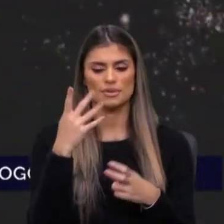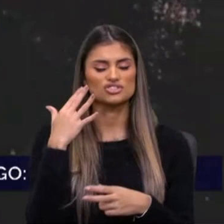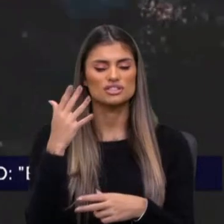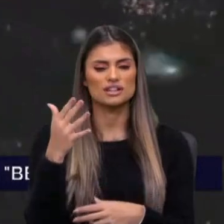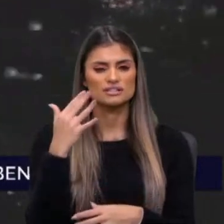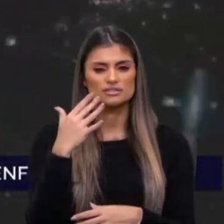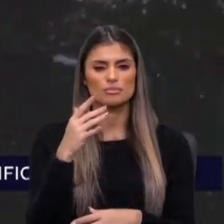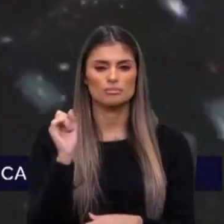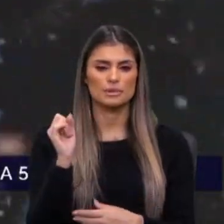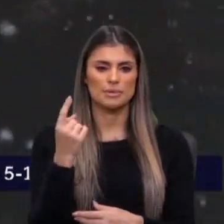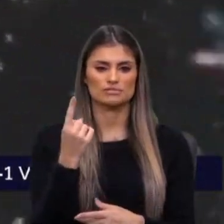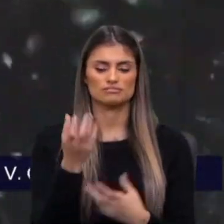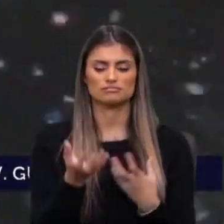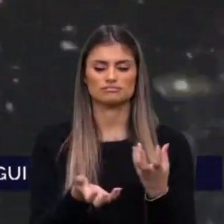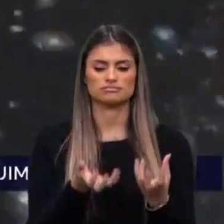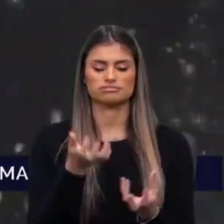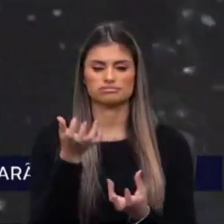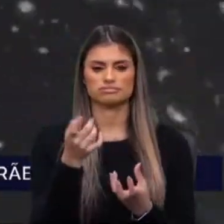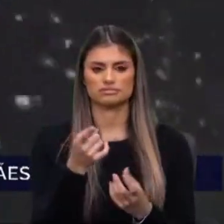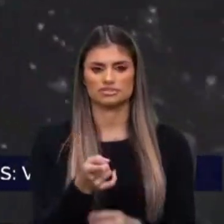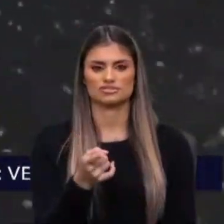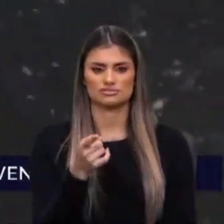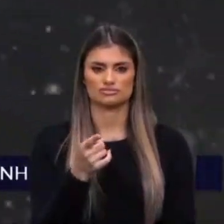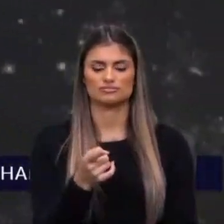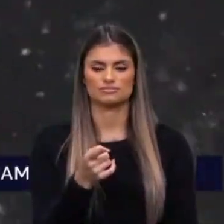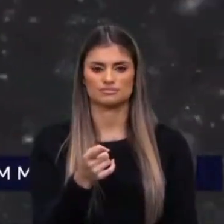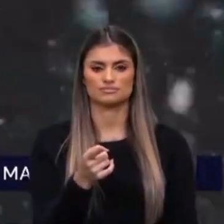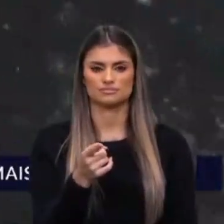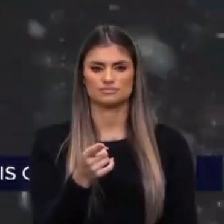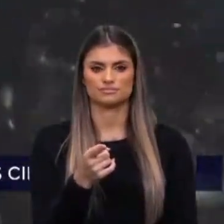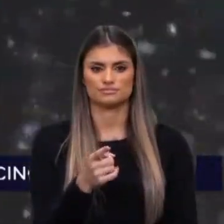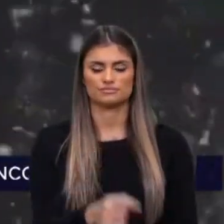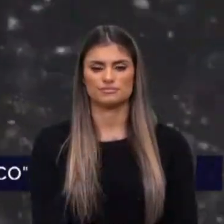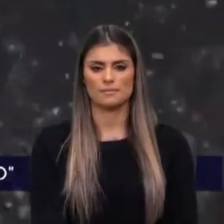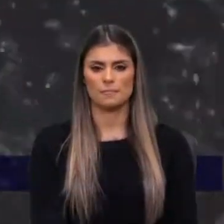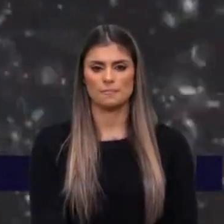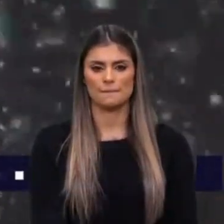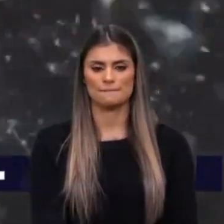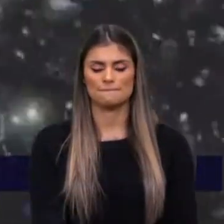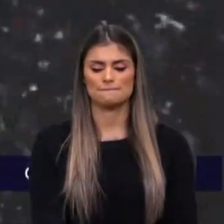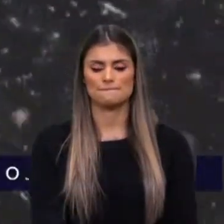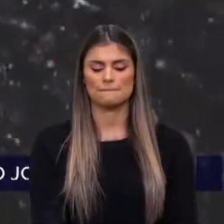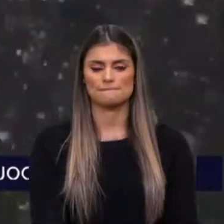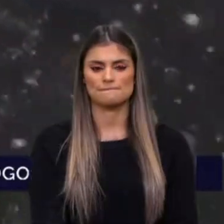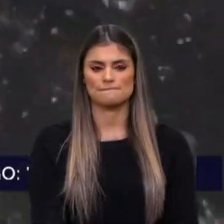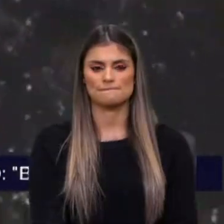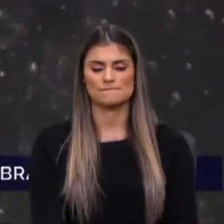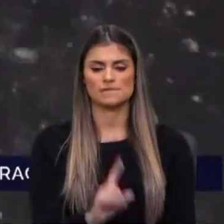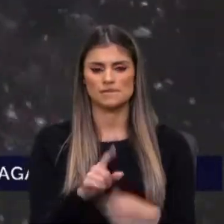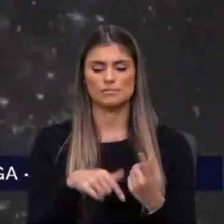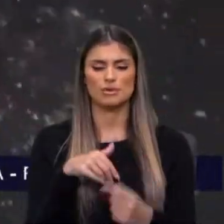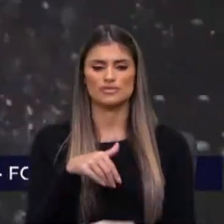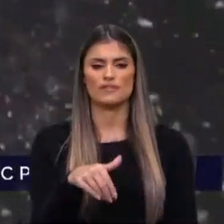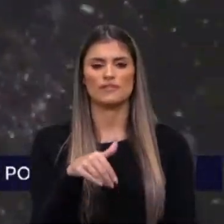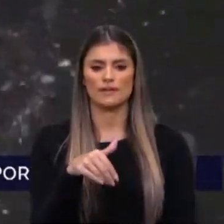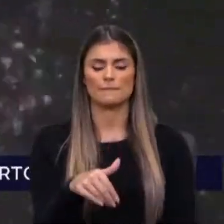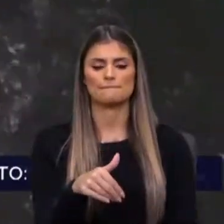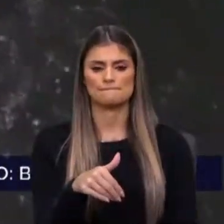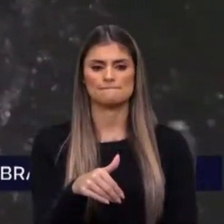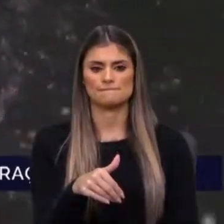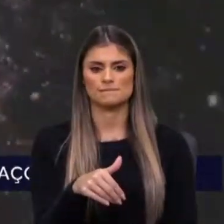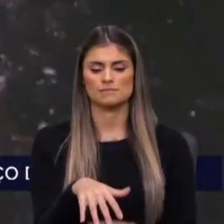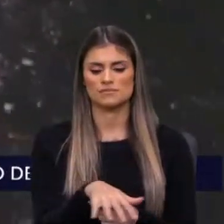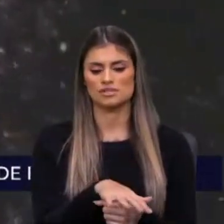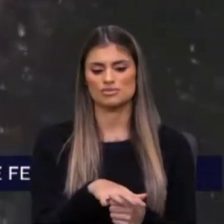é o primeiro borbulhar deste guisado cósmico que depois, obviamente, vai ter fenómenos que